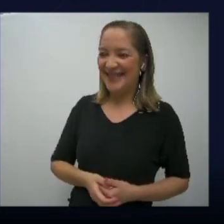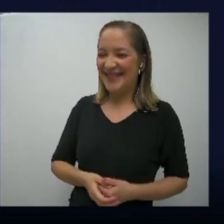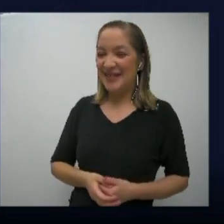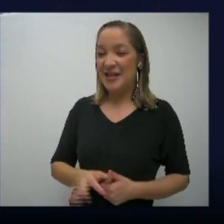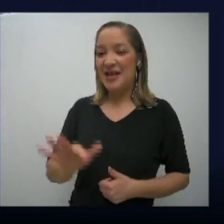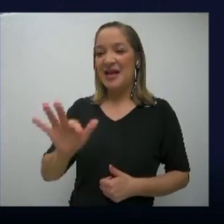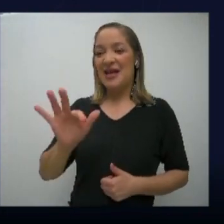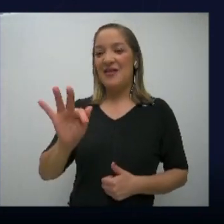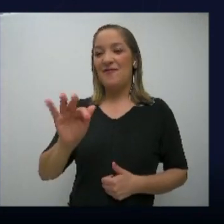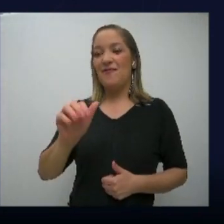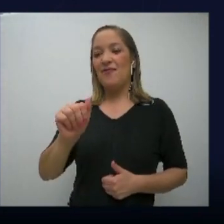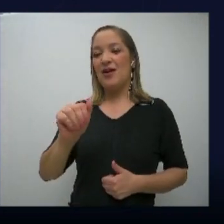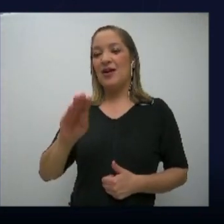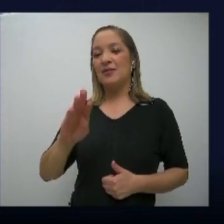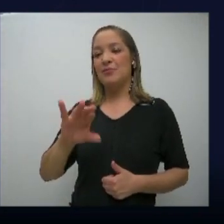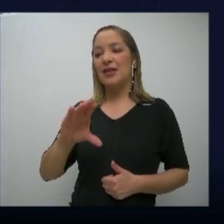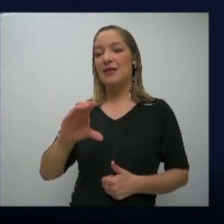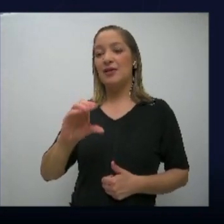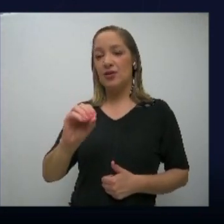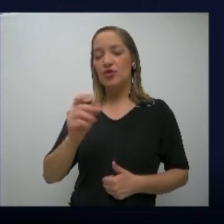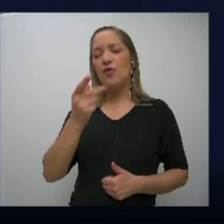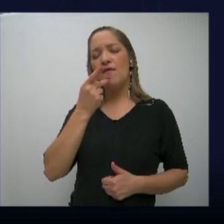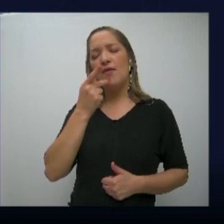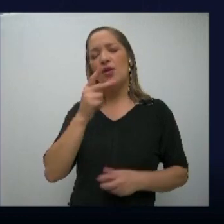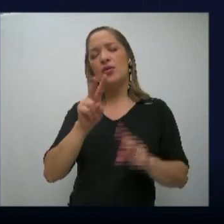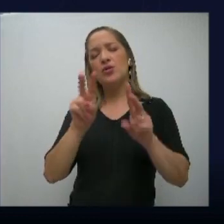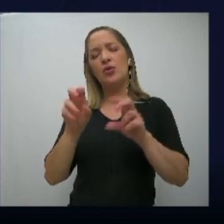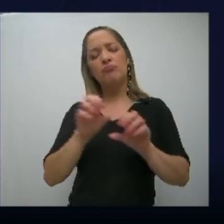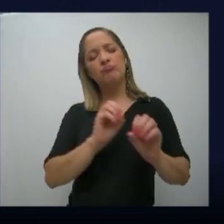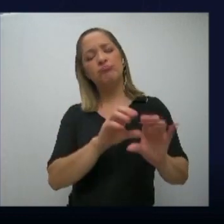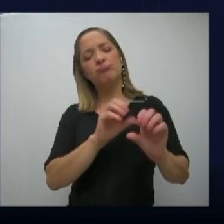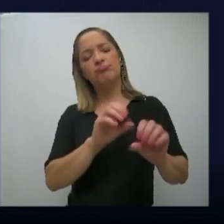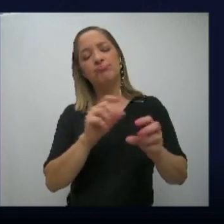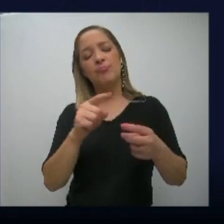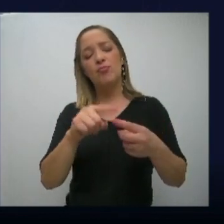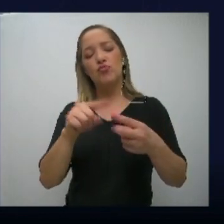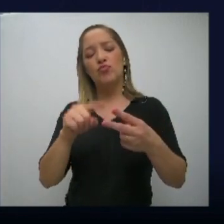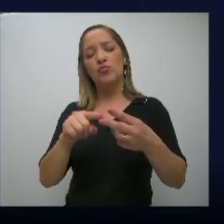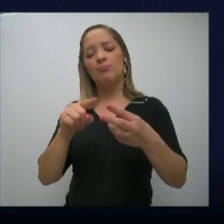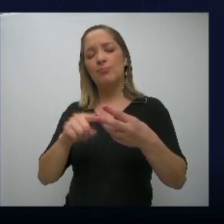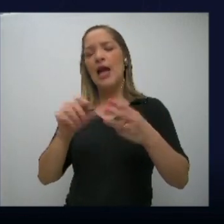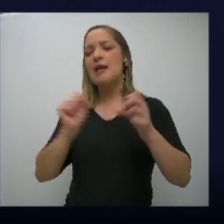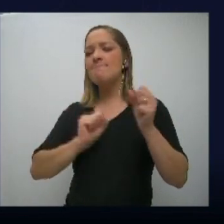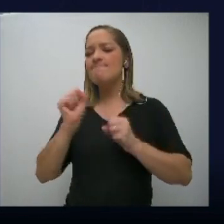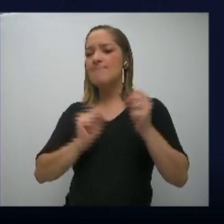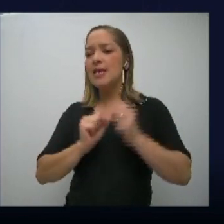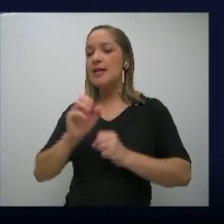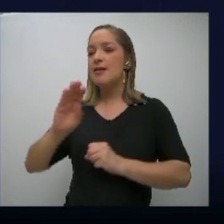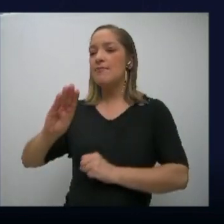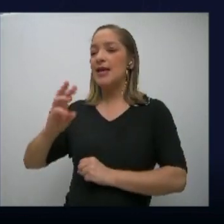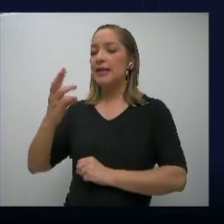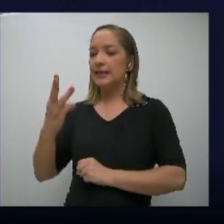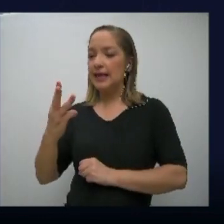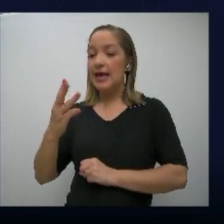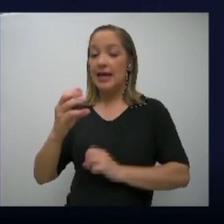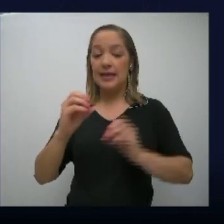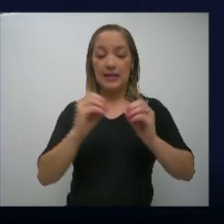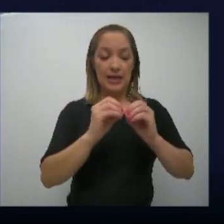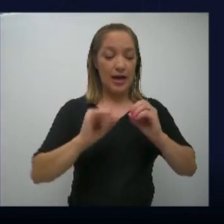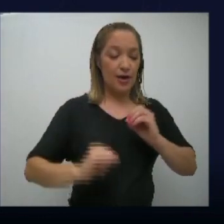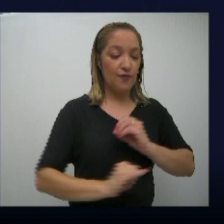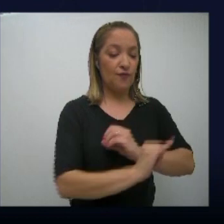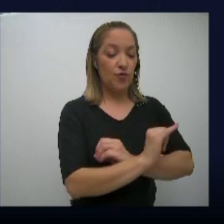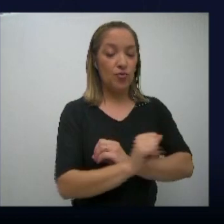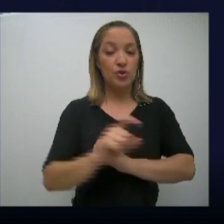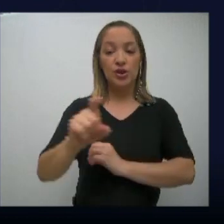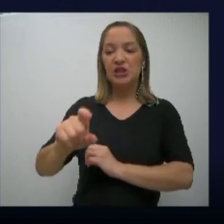Fabrício puxou uma questão e da educação nessa opção é Três empresas B3 iFood XP muito engajadas com